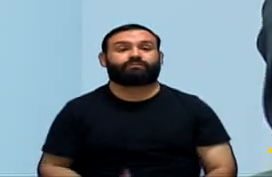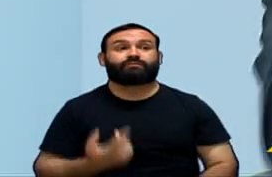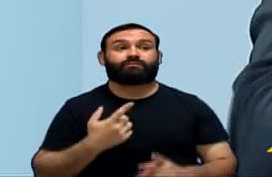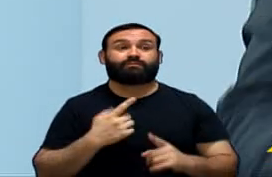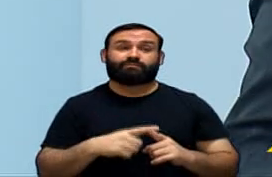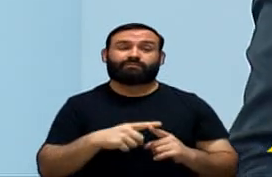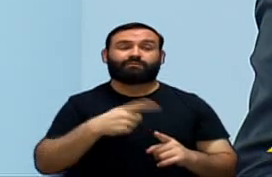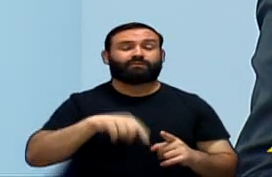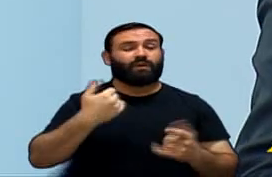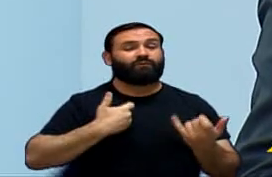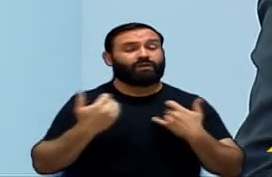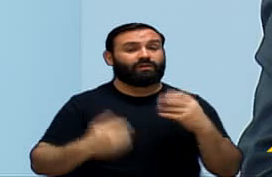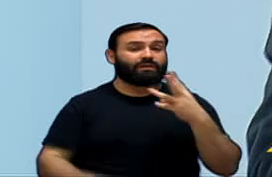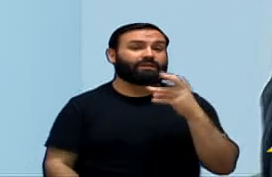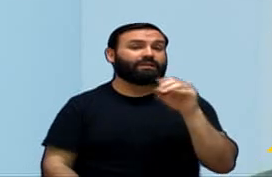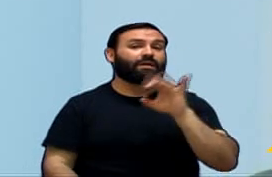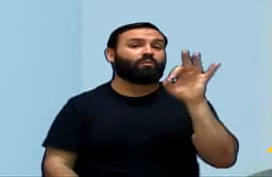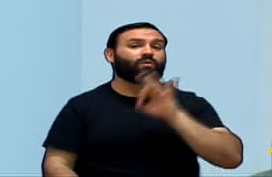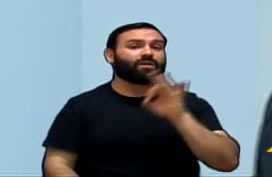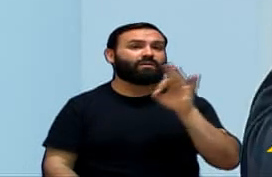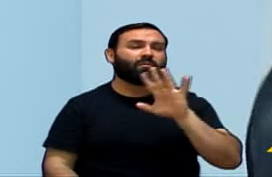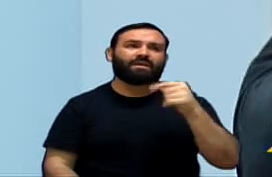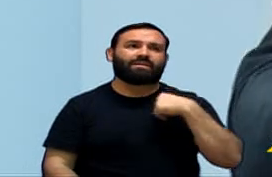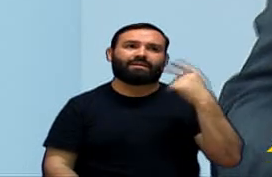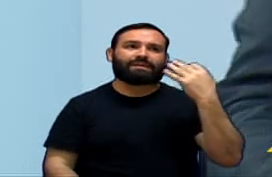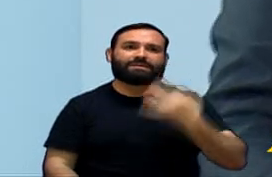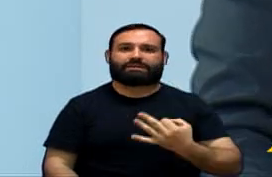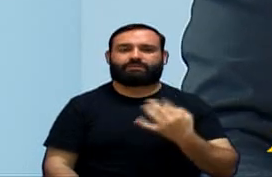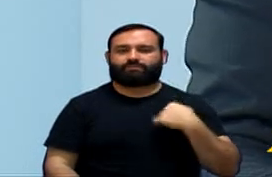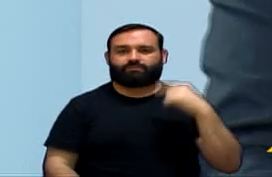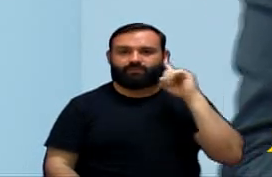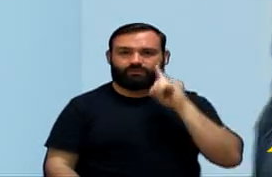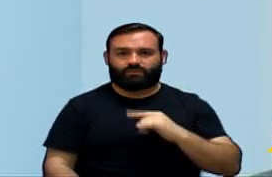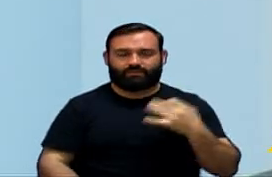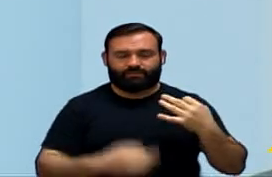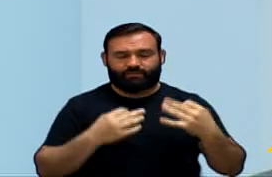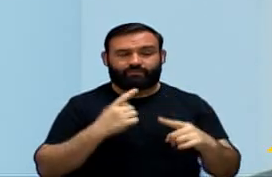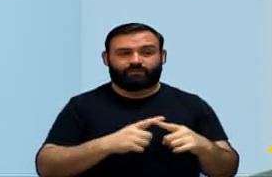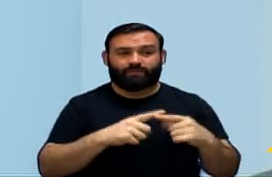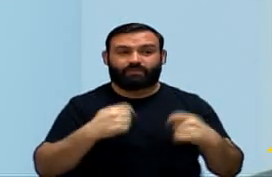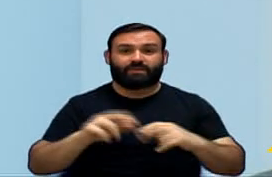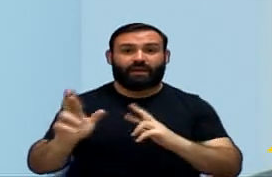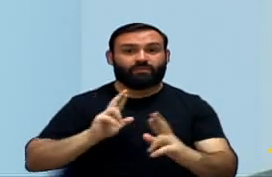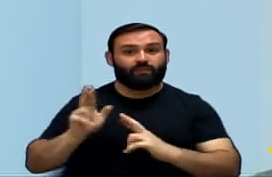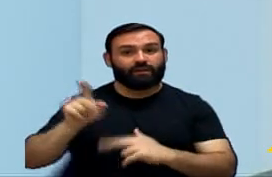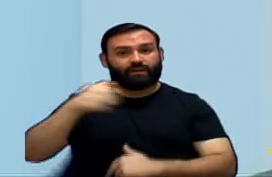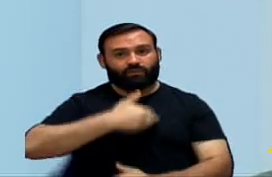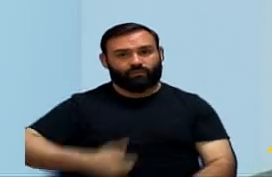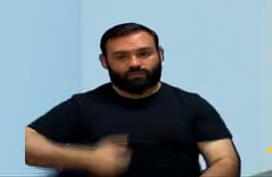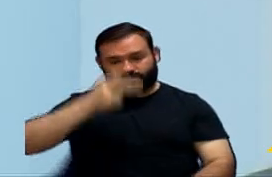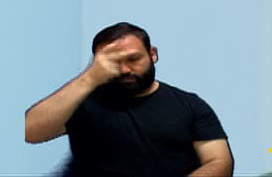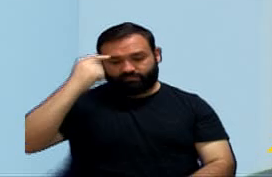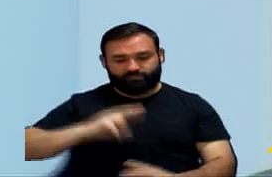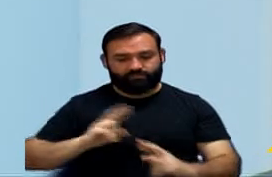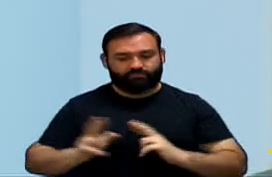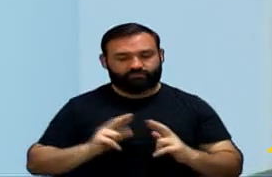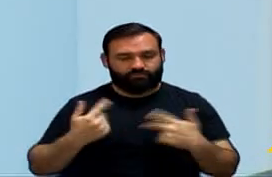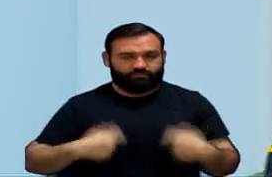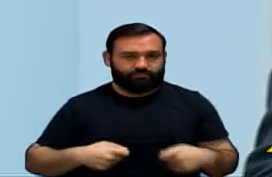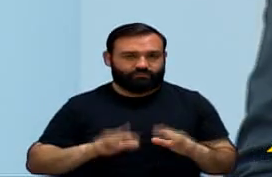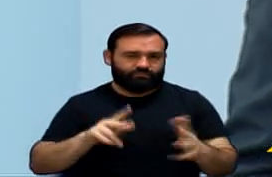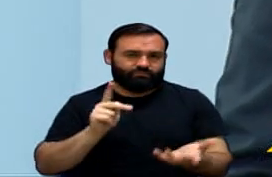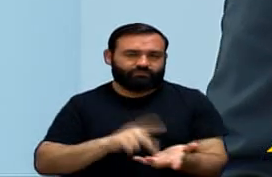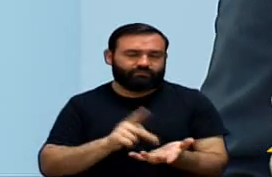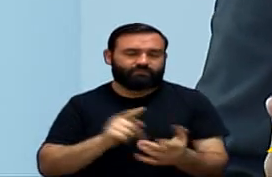longe nós ouvimos 30% mas eu não sei eu não não posso precisar isso formalmente isso tem que ser respondido pelo próprio executivo mas